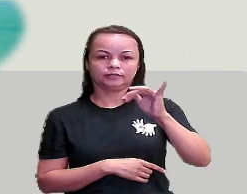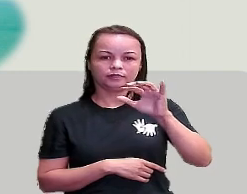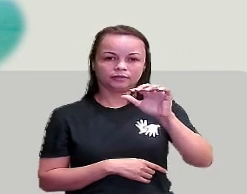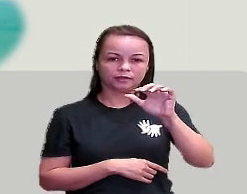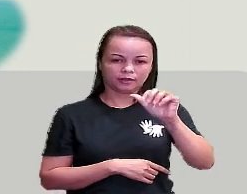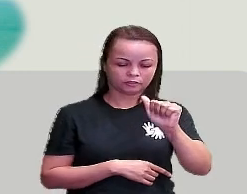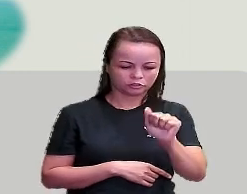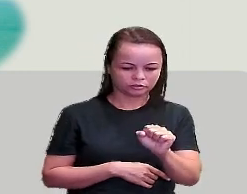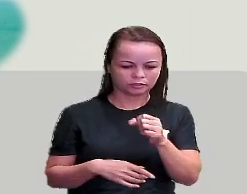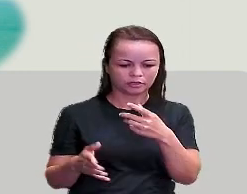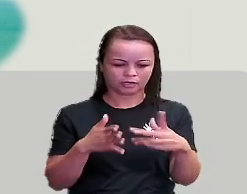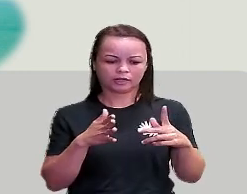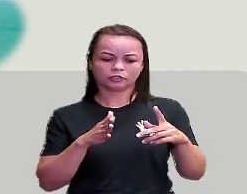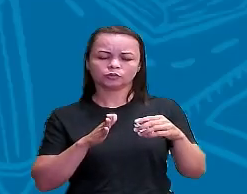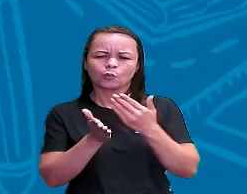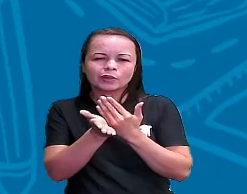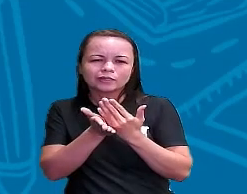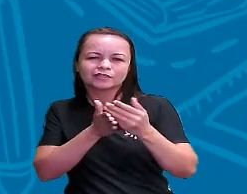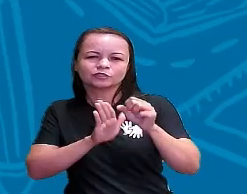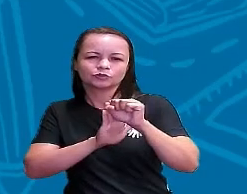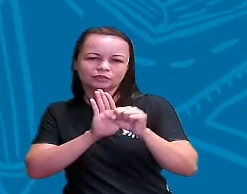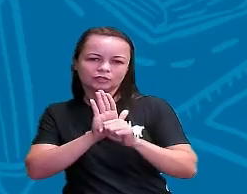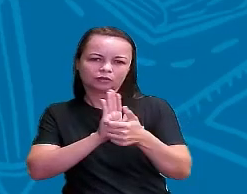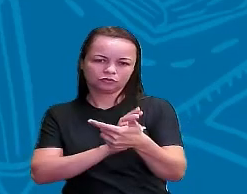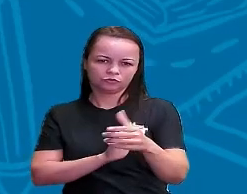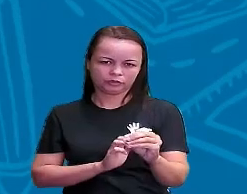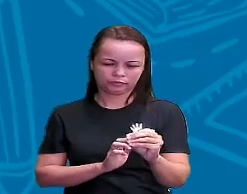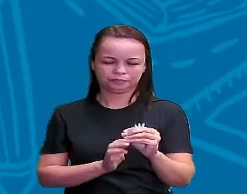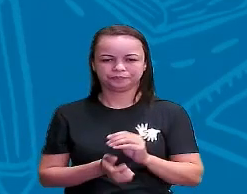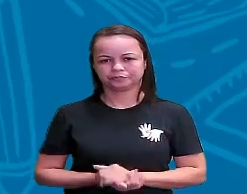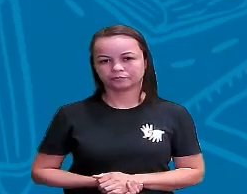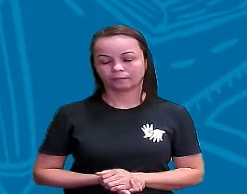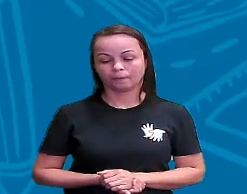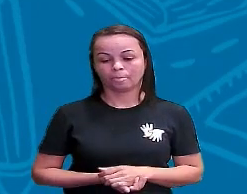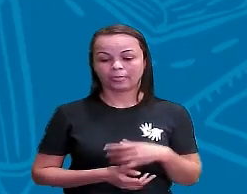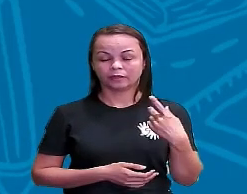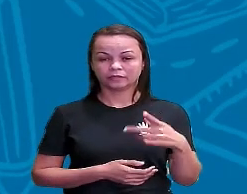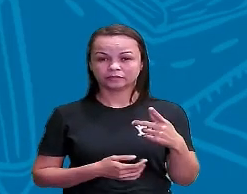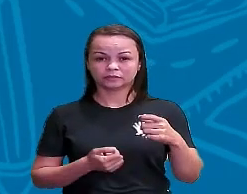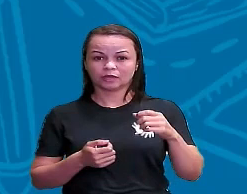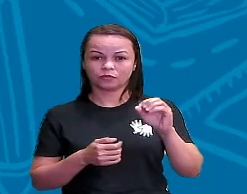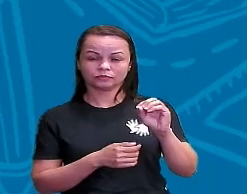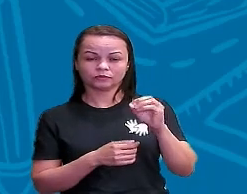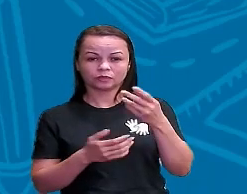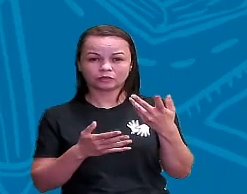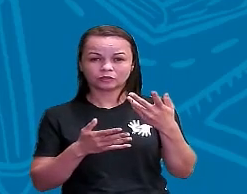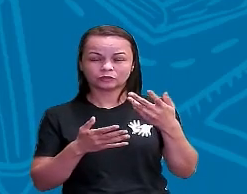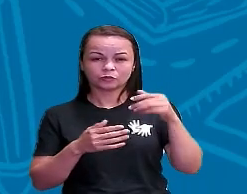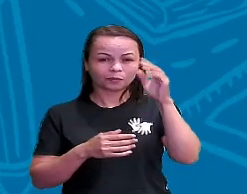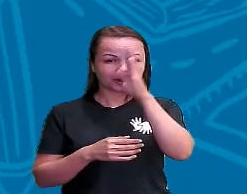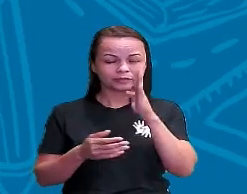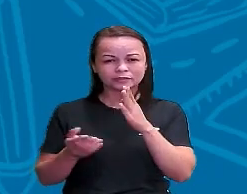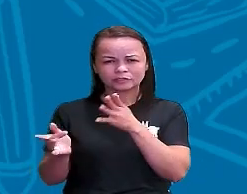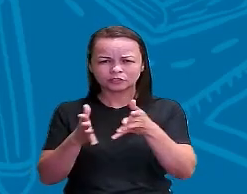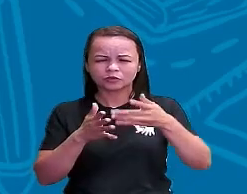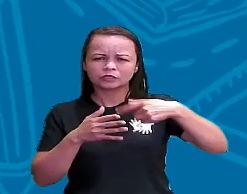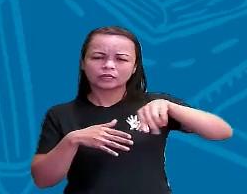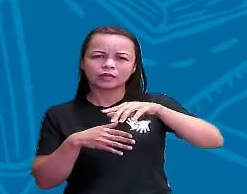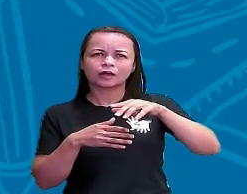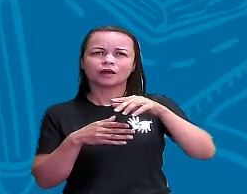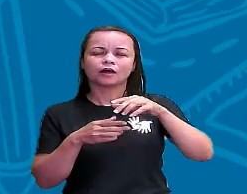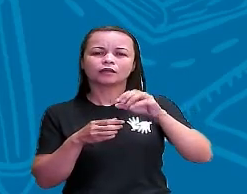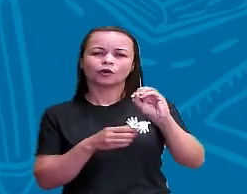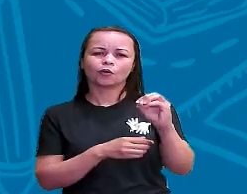contar um pouquinho da história brasileira, história municipal, história regional, o que vocês quiserem imaginar. Então, os prédios